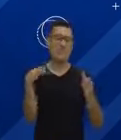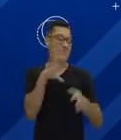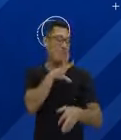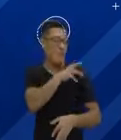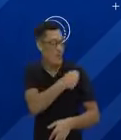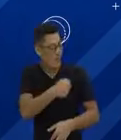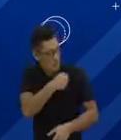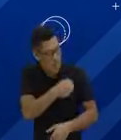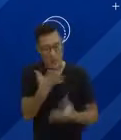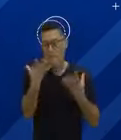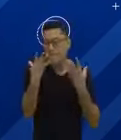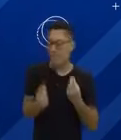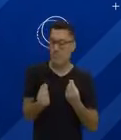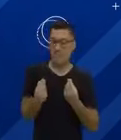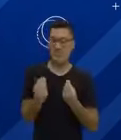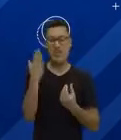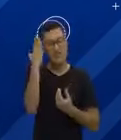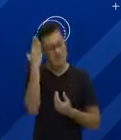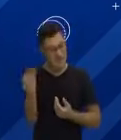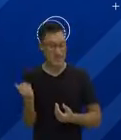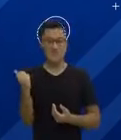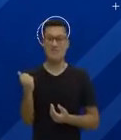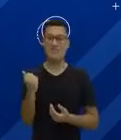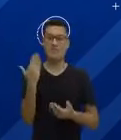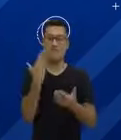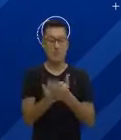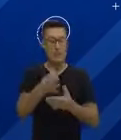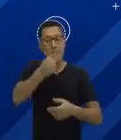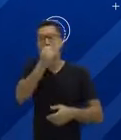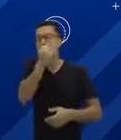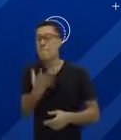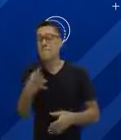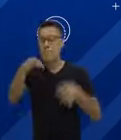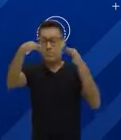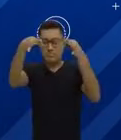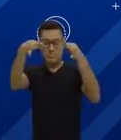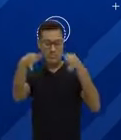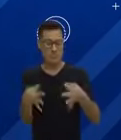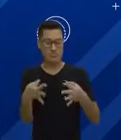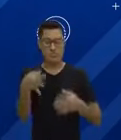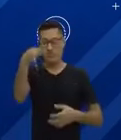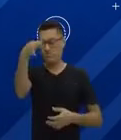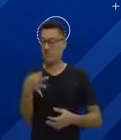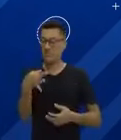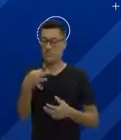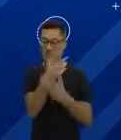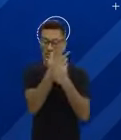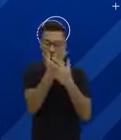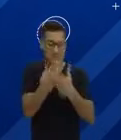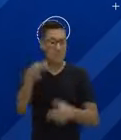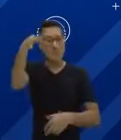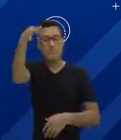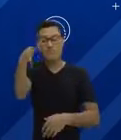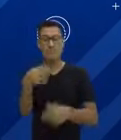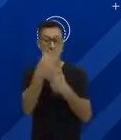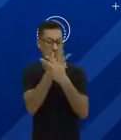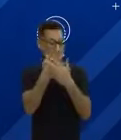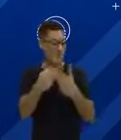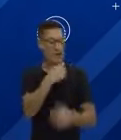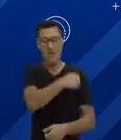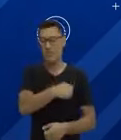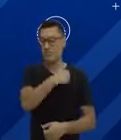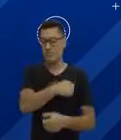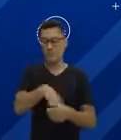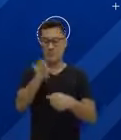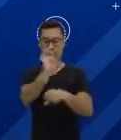Pois é, pessoal, esse é o SEI, que leva ensino de qualidade a centenas, preste atenção, centenas de alunos no estado do